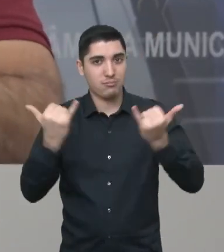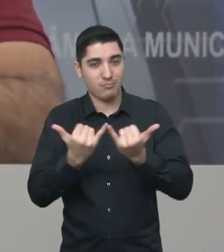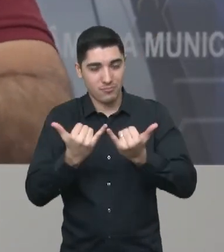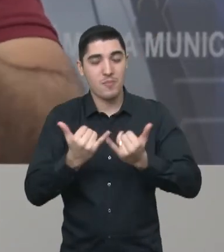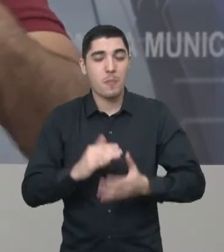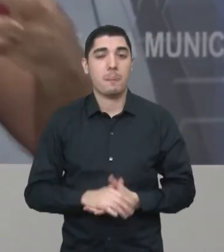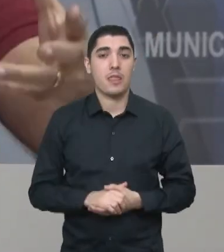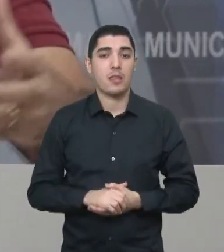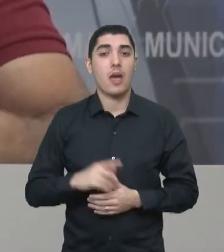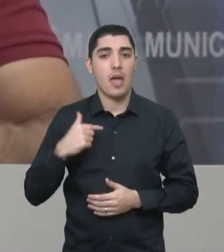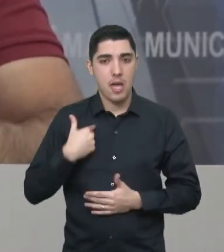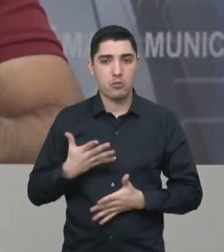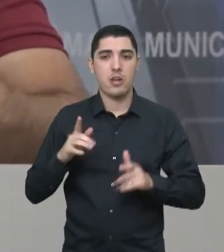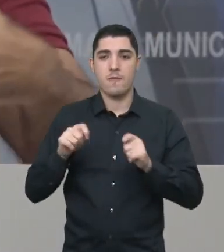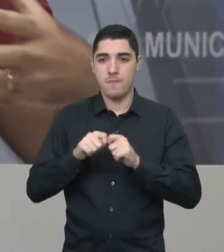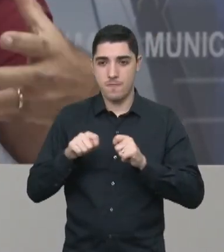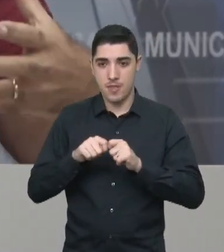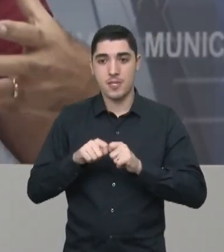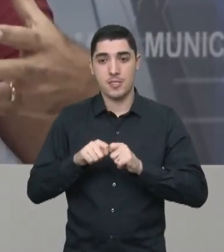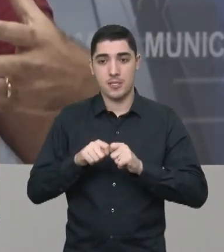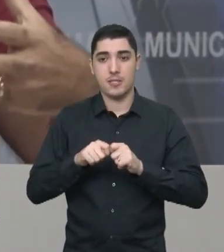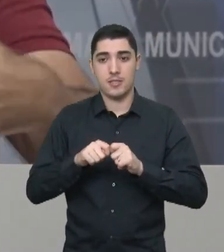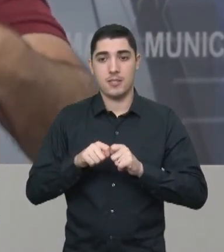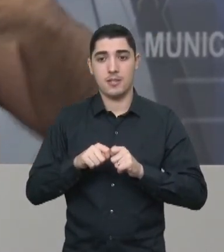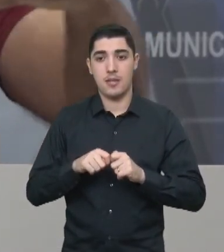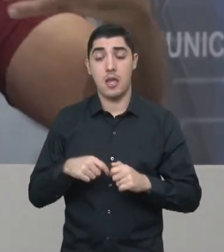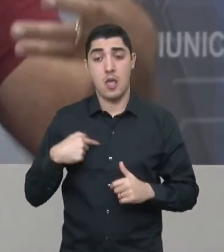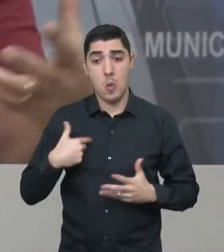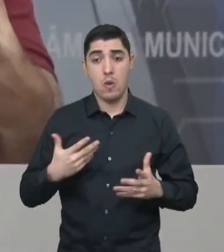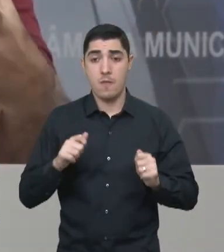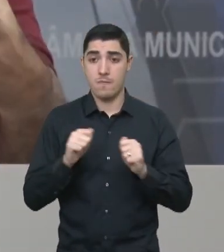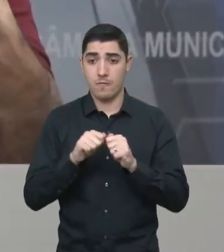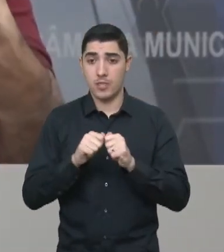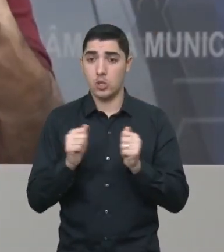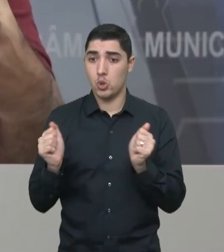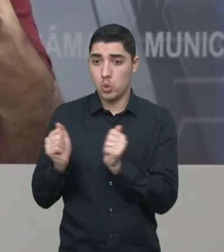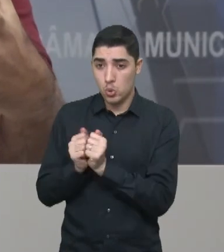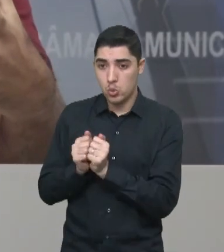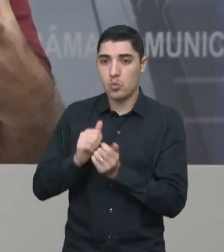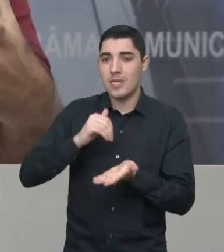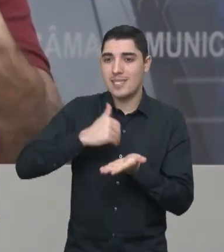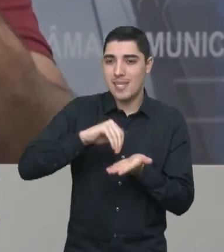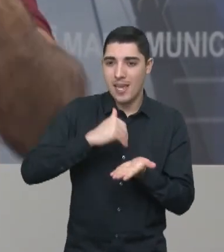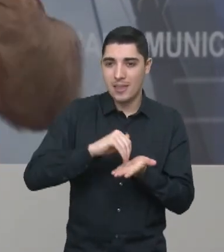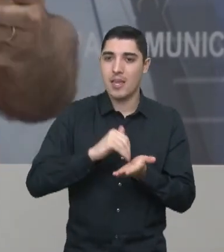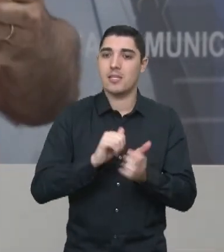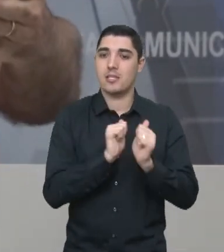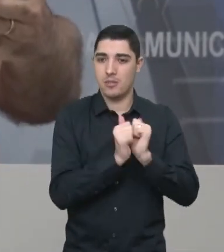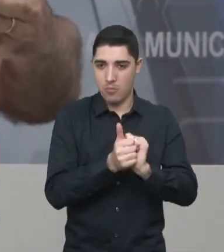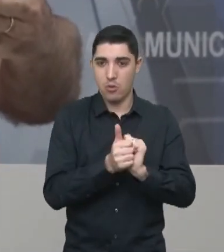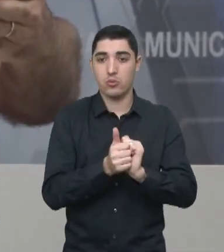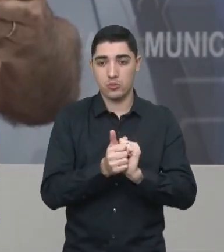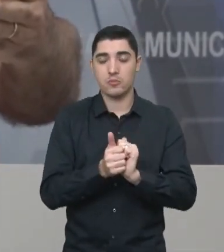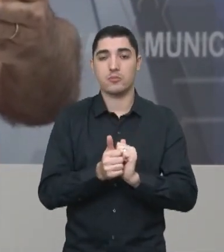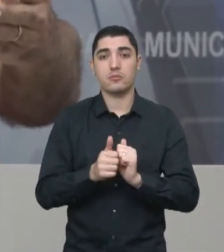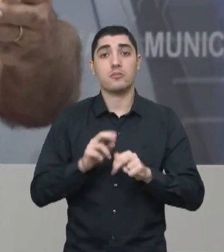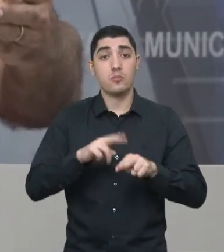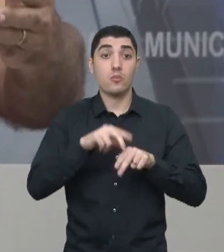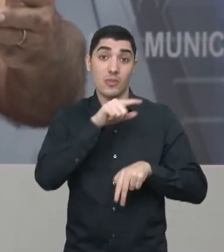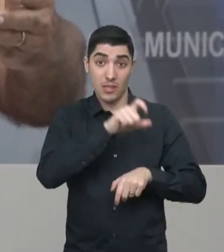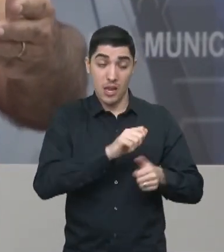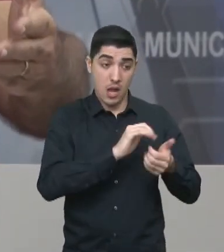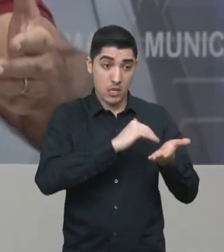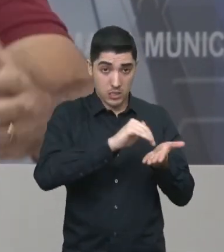aqui, eu resolvi fazer em conjunto com a Secretaria de Esporte, porque é aquela representante da